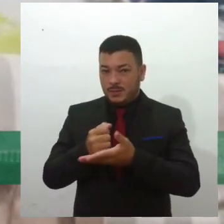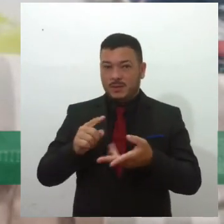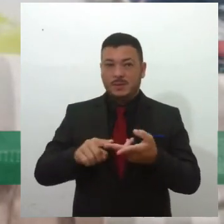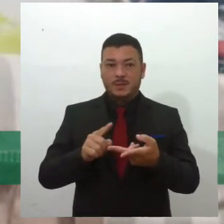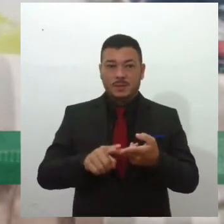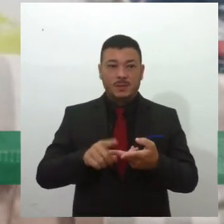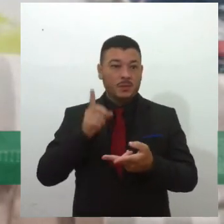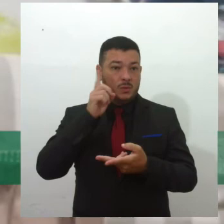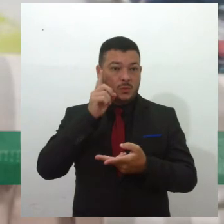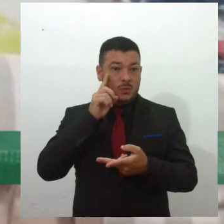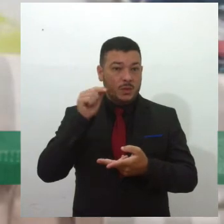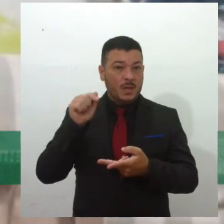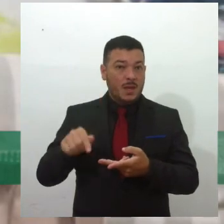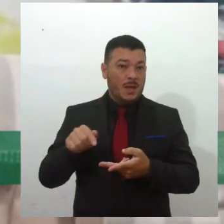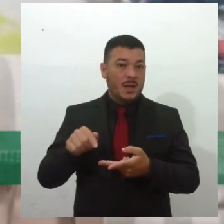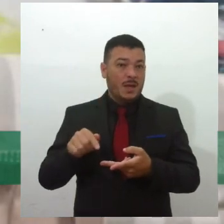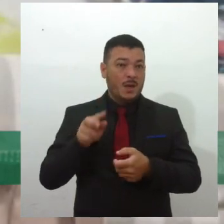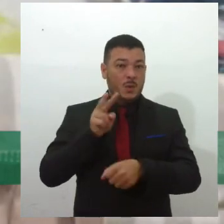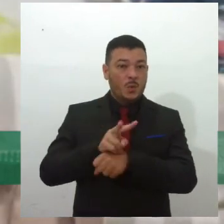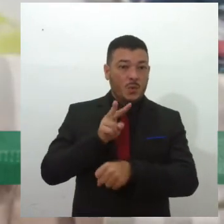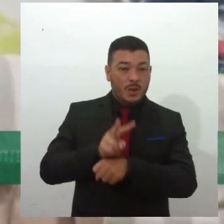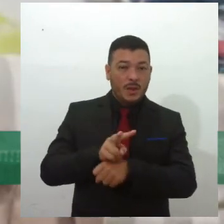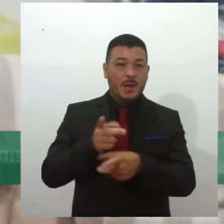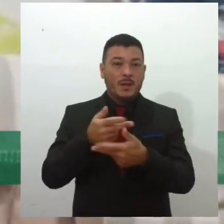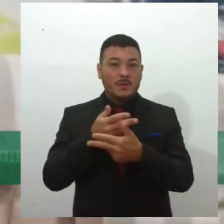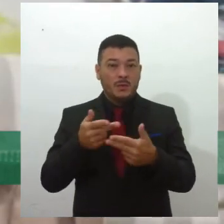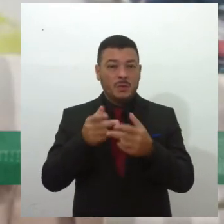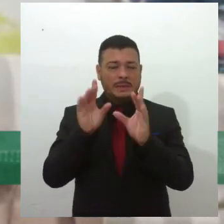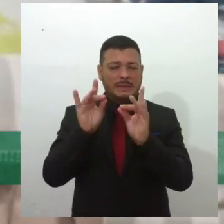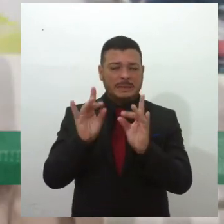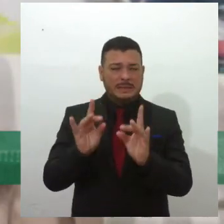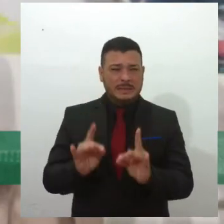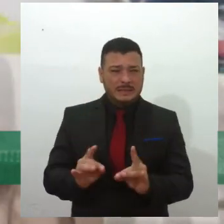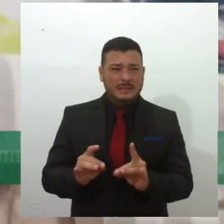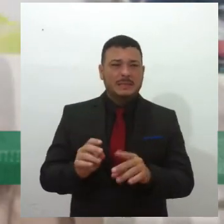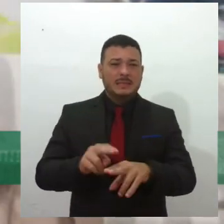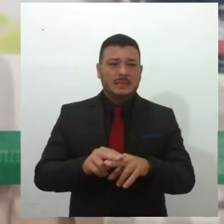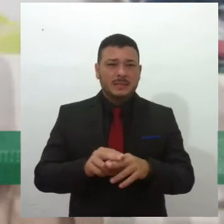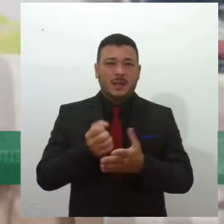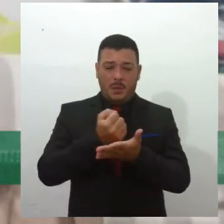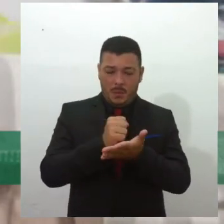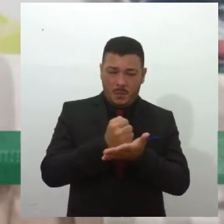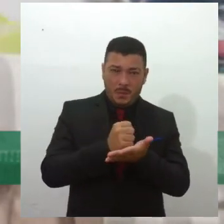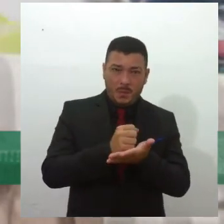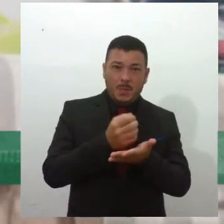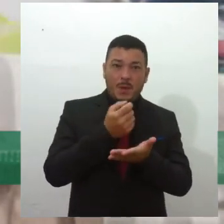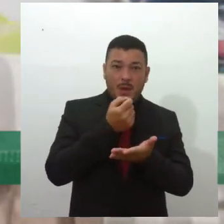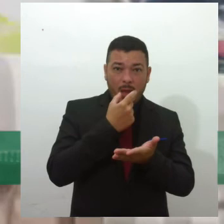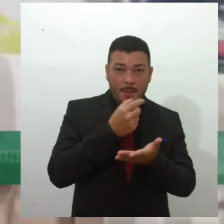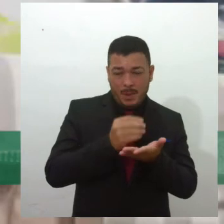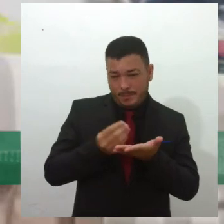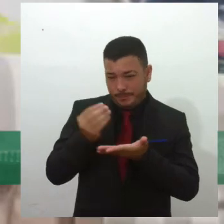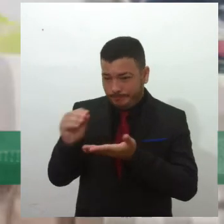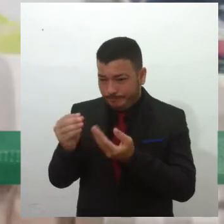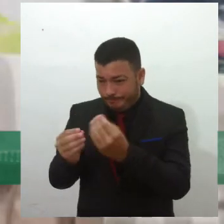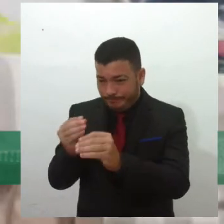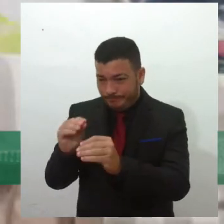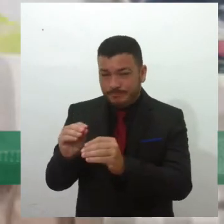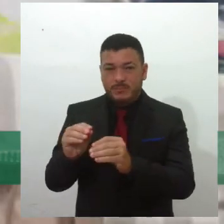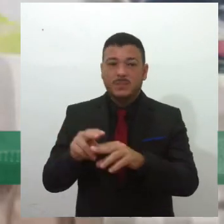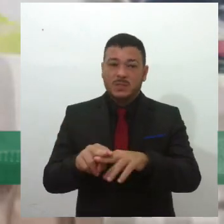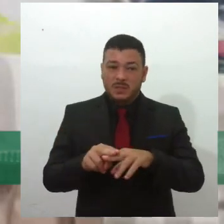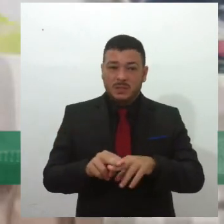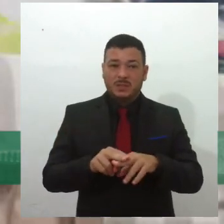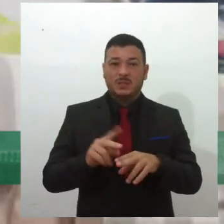dieta dessa tem que aplicar água para as sondas não subir. Nós estamos falando que tem que macerar medicamento para aplicar numa sonda. Nós só tem que, depois